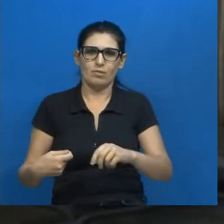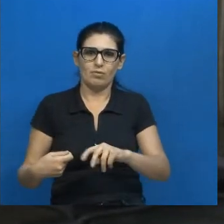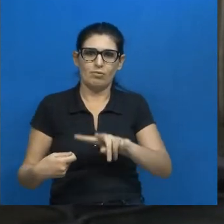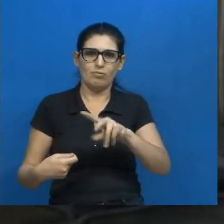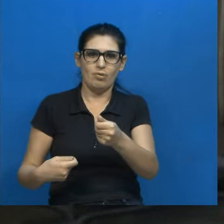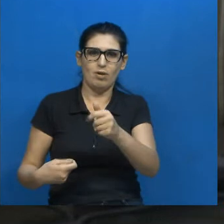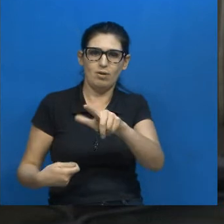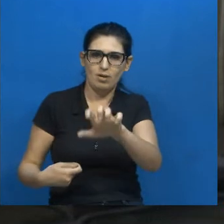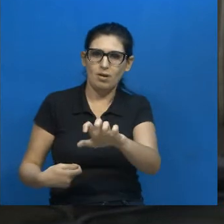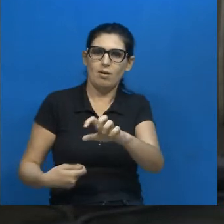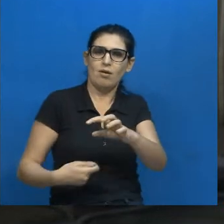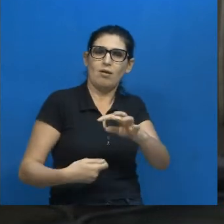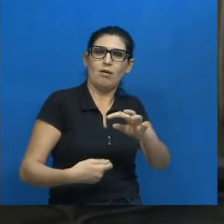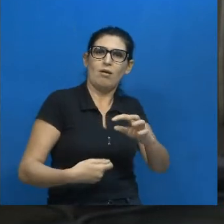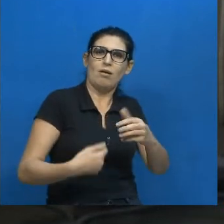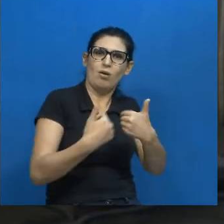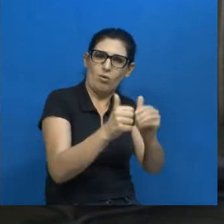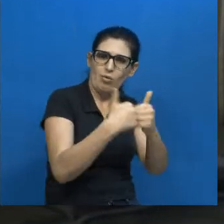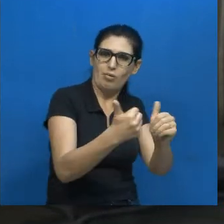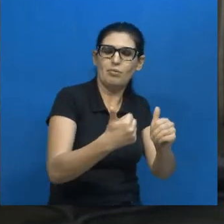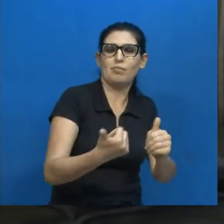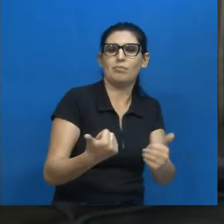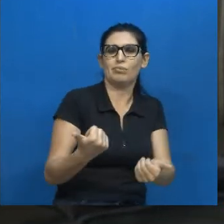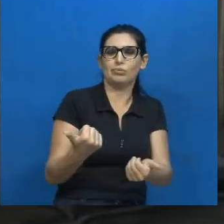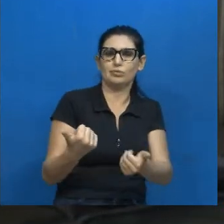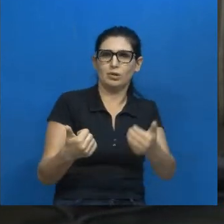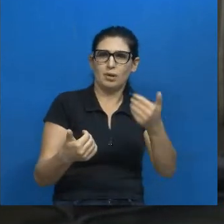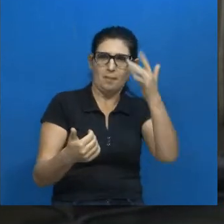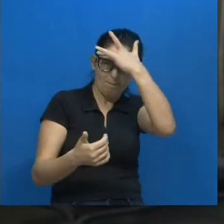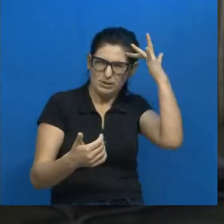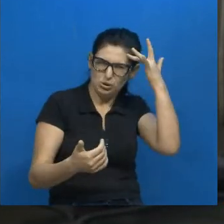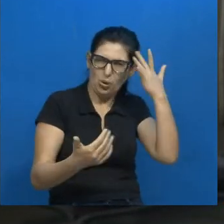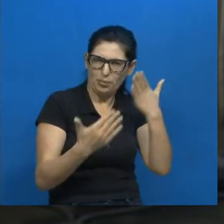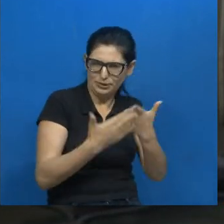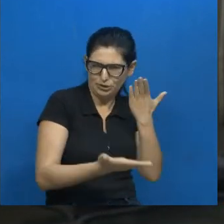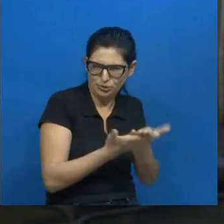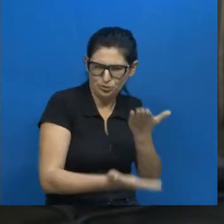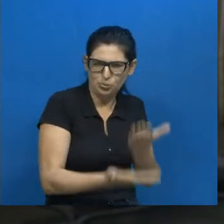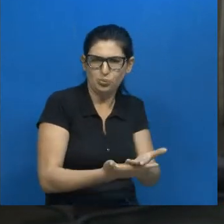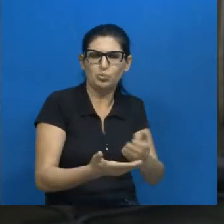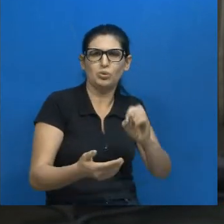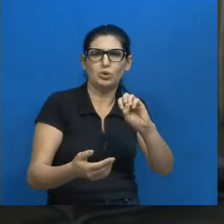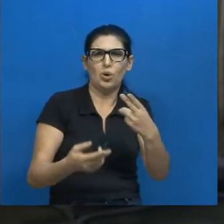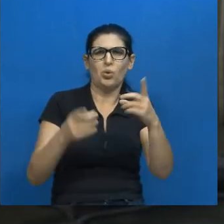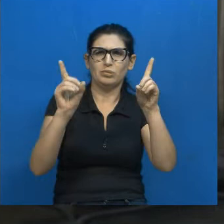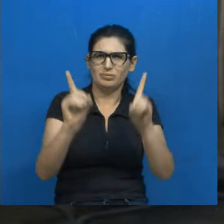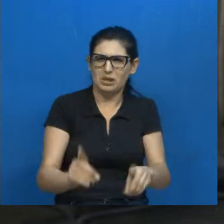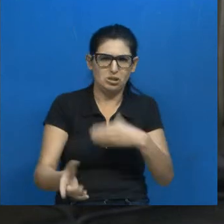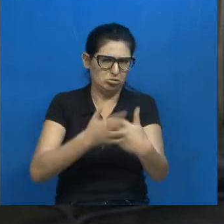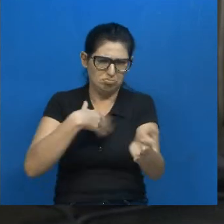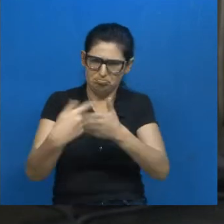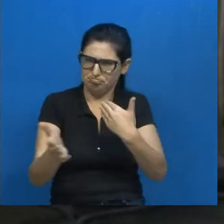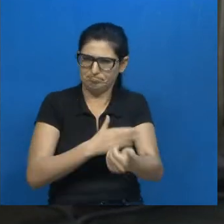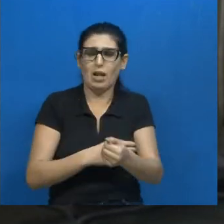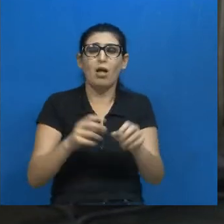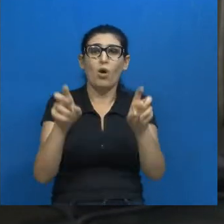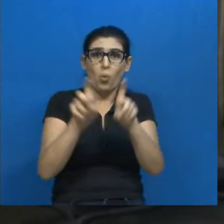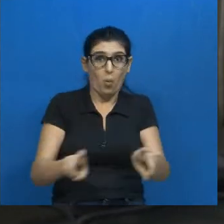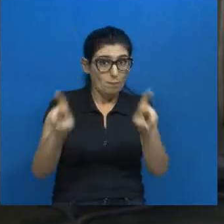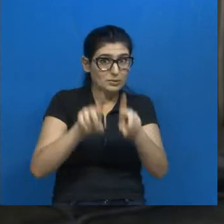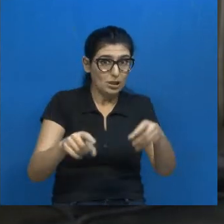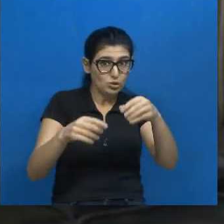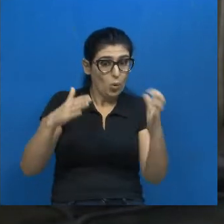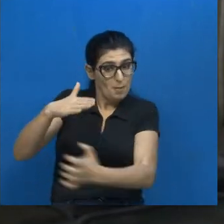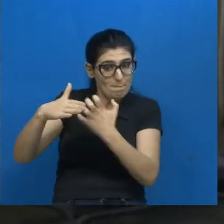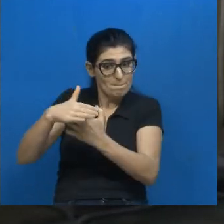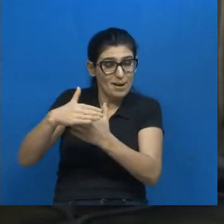se é estudante, se é portador de necessidade, para mim não vem essa informação. Existe o registro eletrônico. E